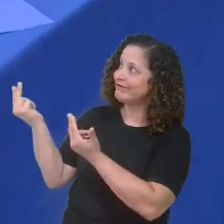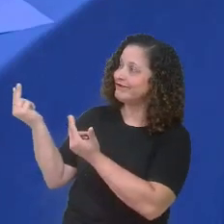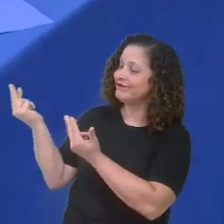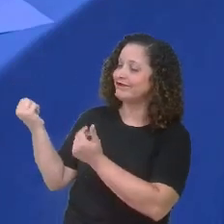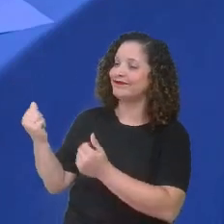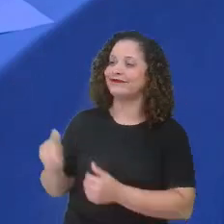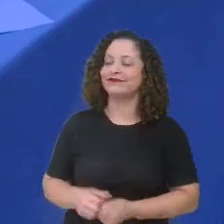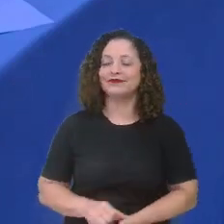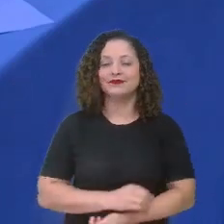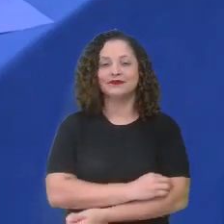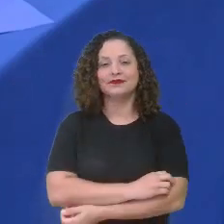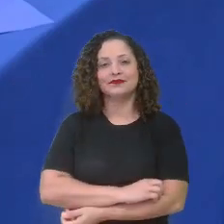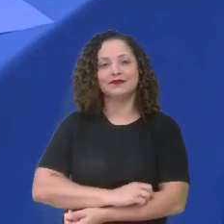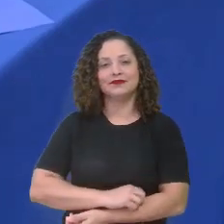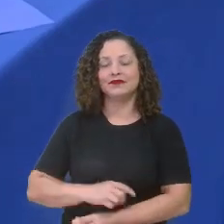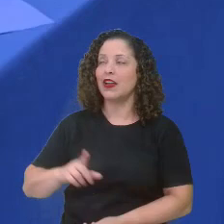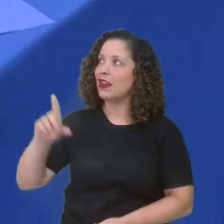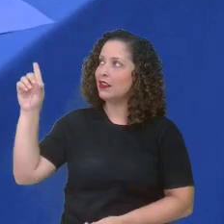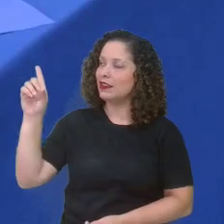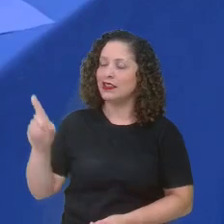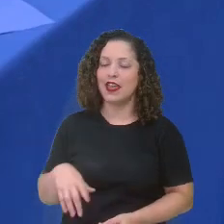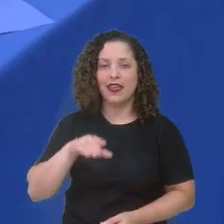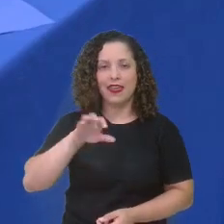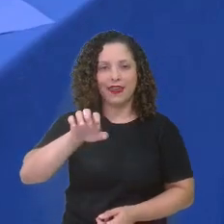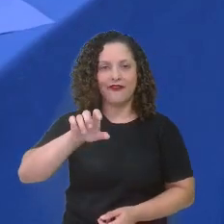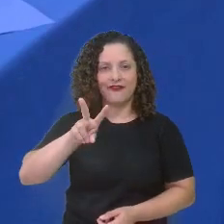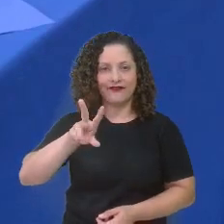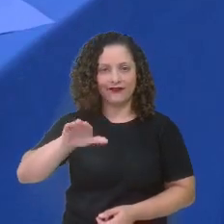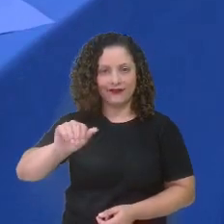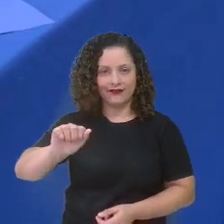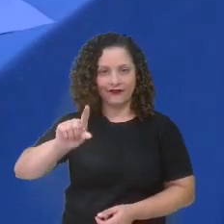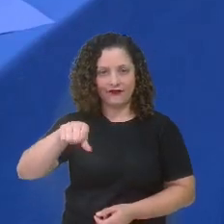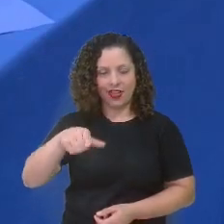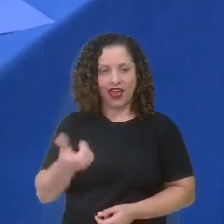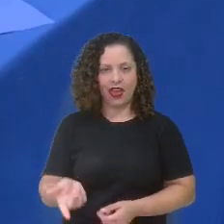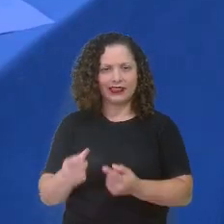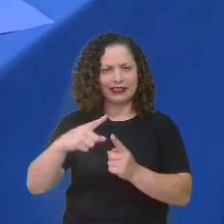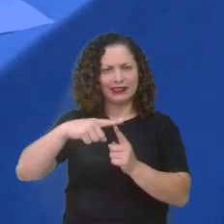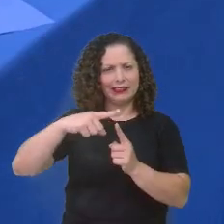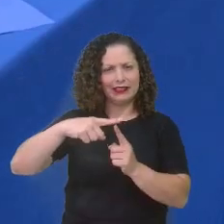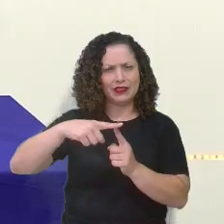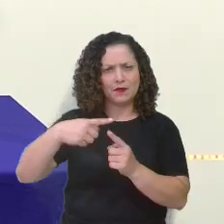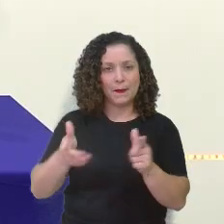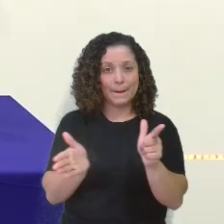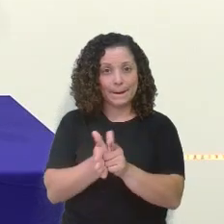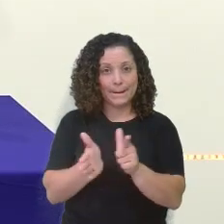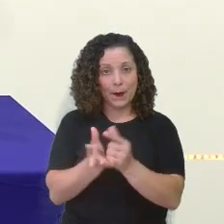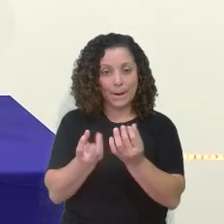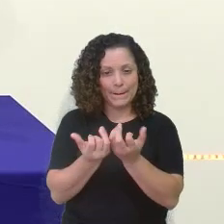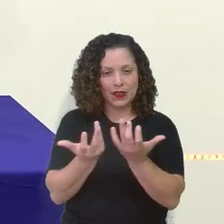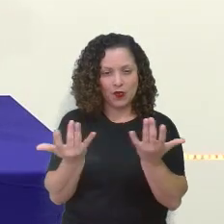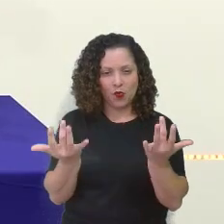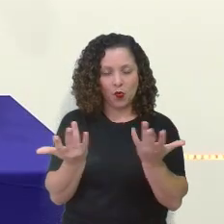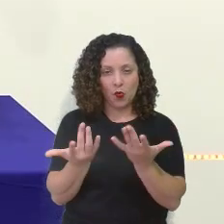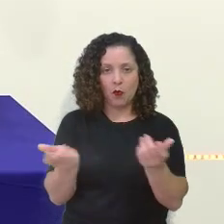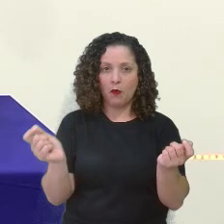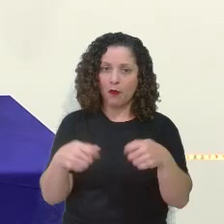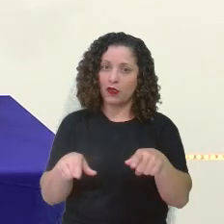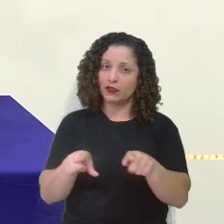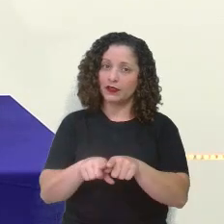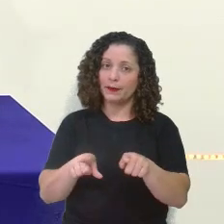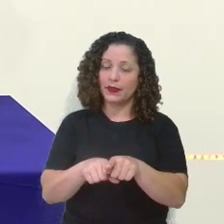aqui eu estou com a folha de EVA, que é prateada, mas você pode usar papel laminado, tá? Que pode